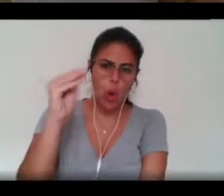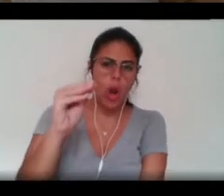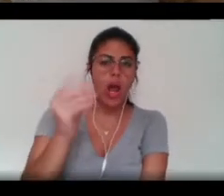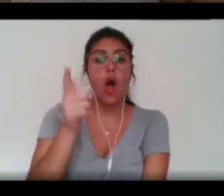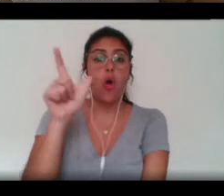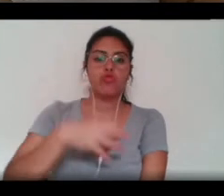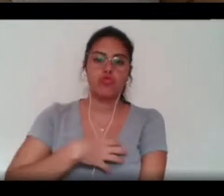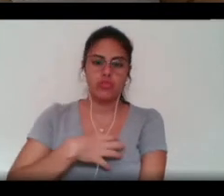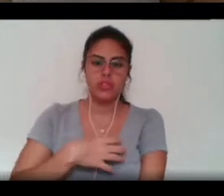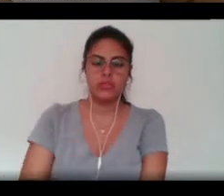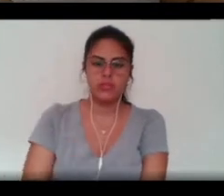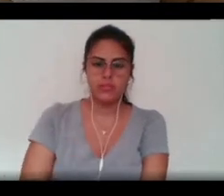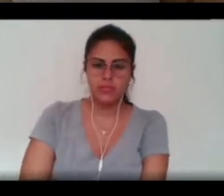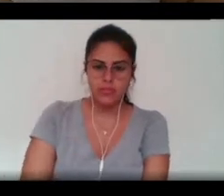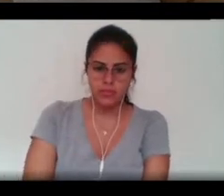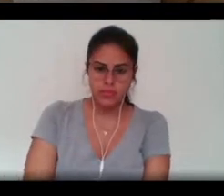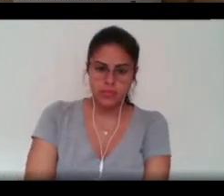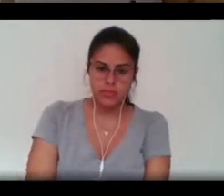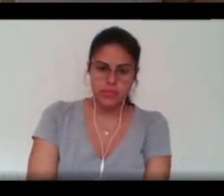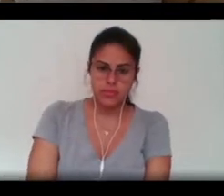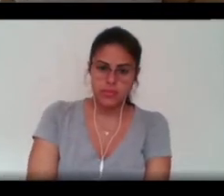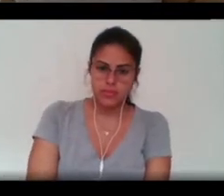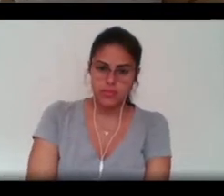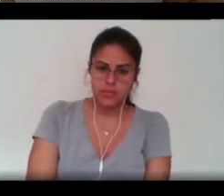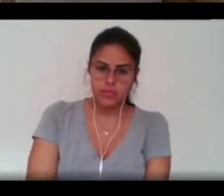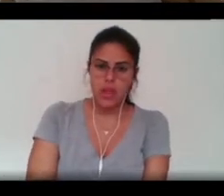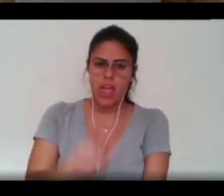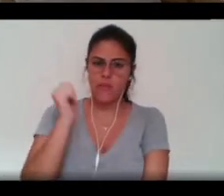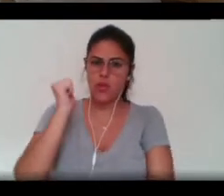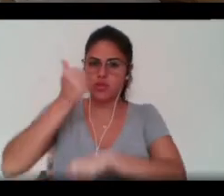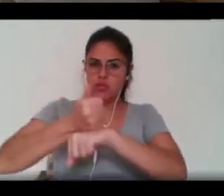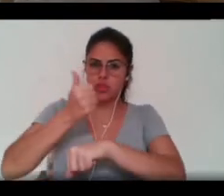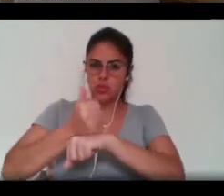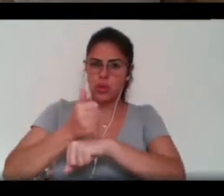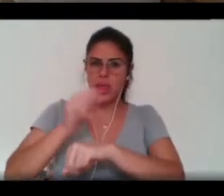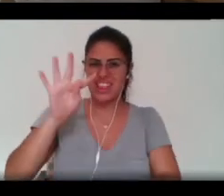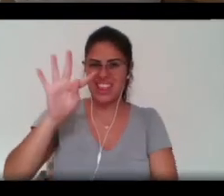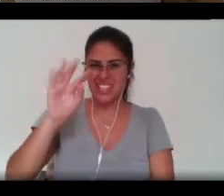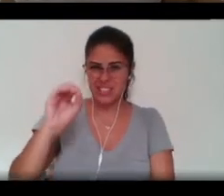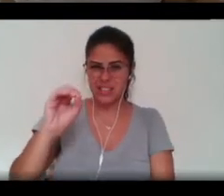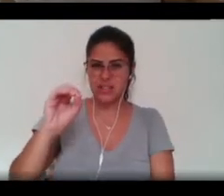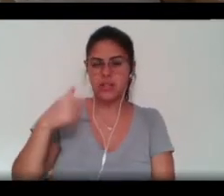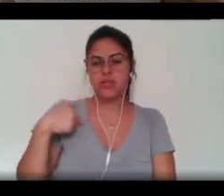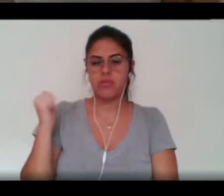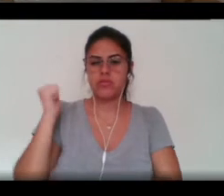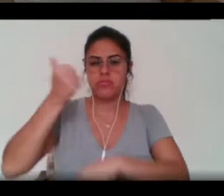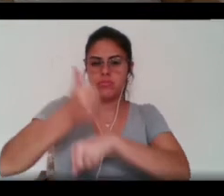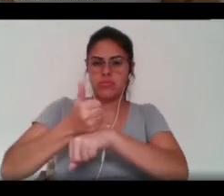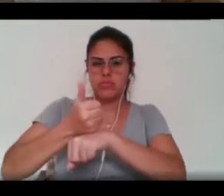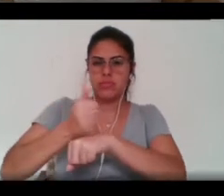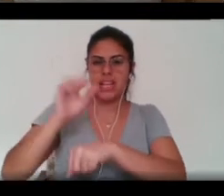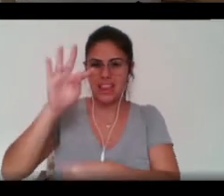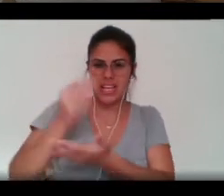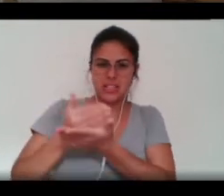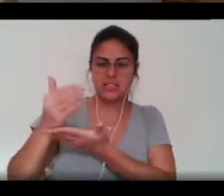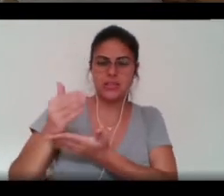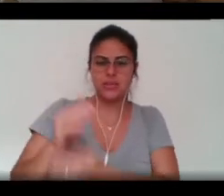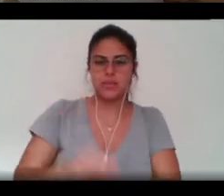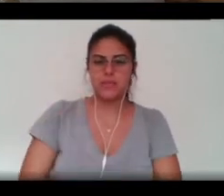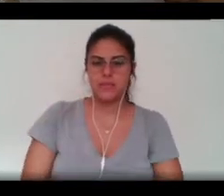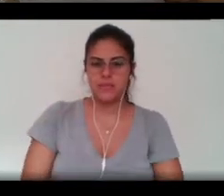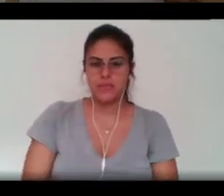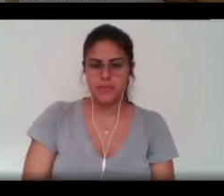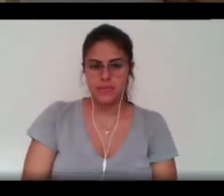jeito, 4,9 metros. Eu vou substituir o valor de T0 aqui, tá? O que eu vou fazer é substituir o valor de